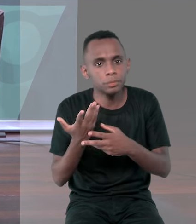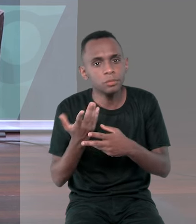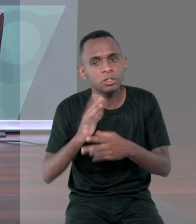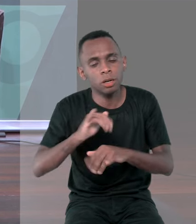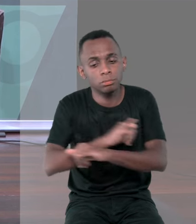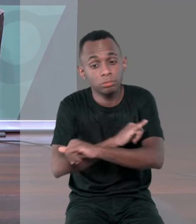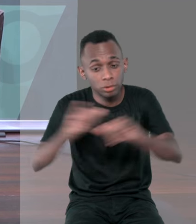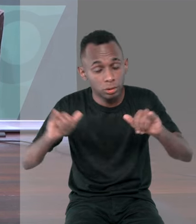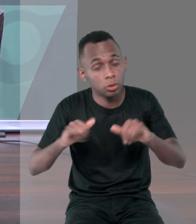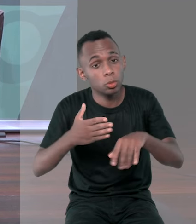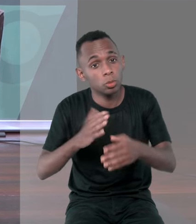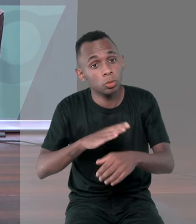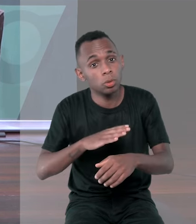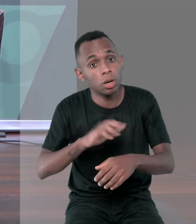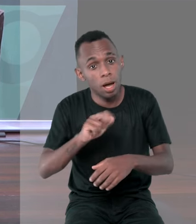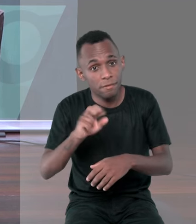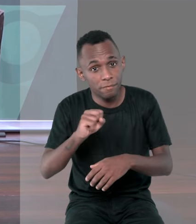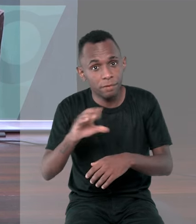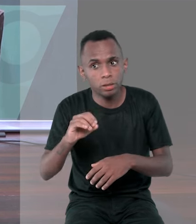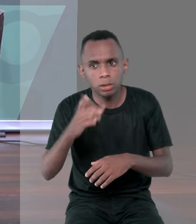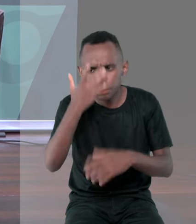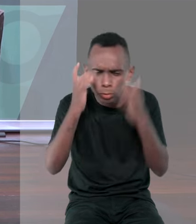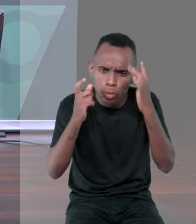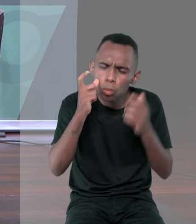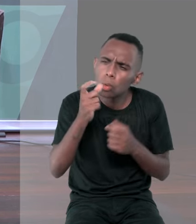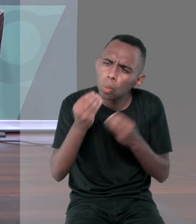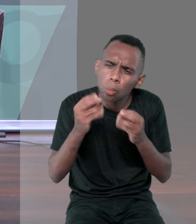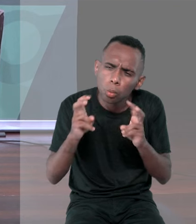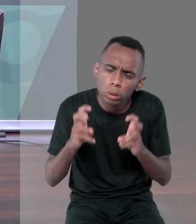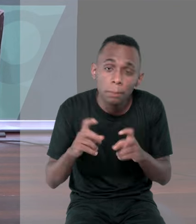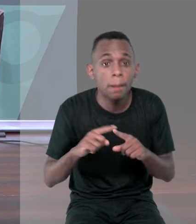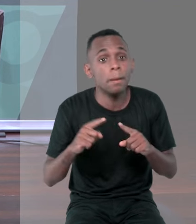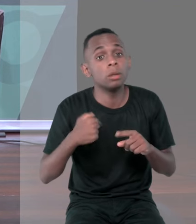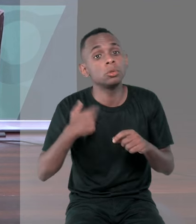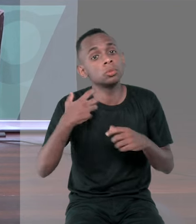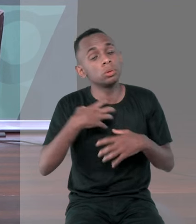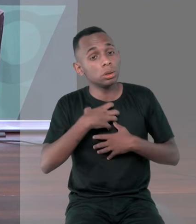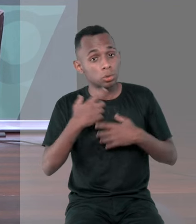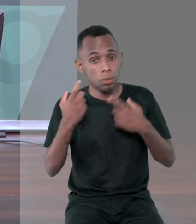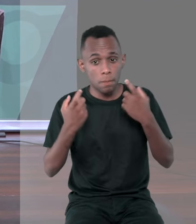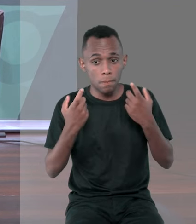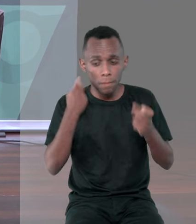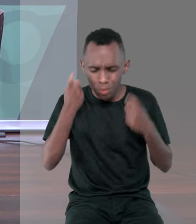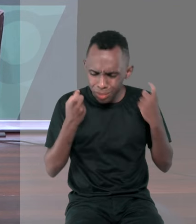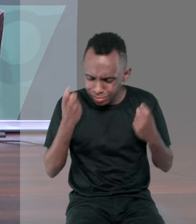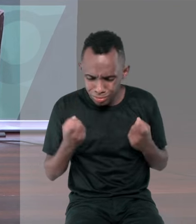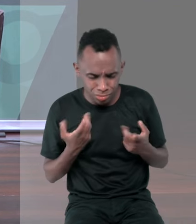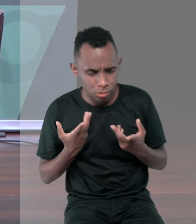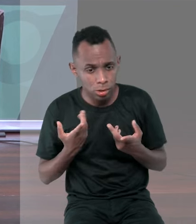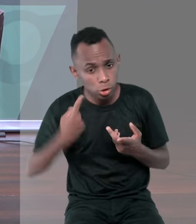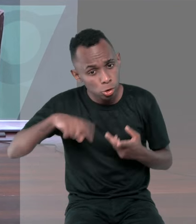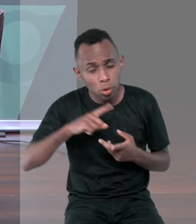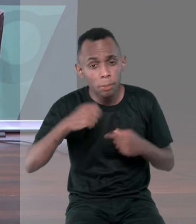sido dito, né, do avesso da pele, acabou fomentando a curiosidade das pessoas. Mas me preocupa justamente isso, ou seja, que a